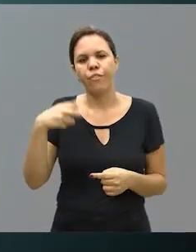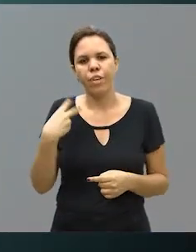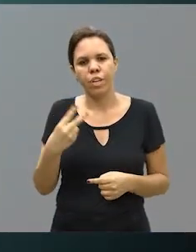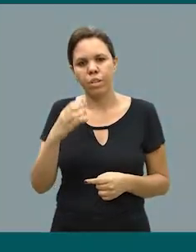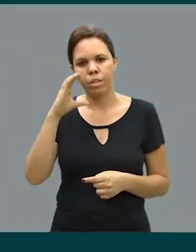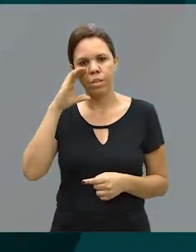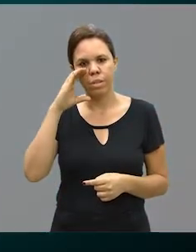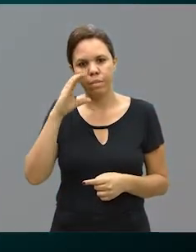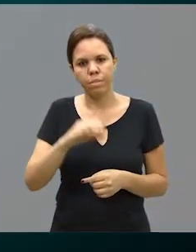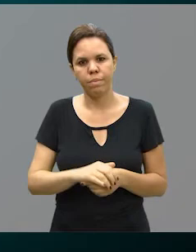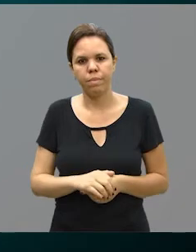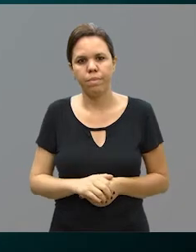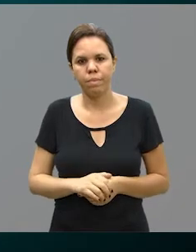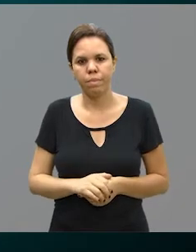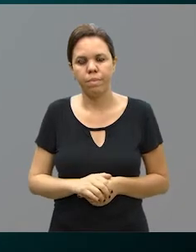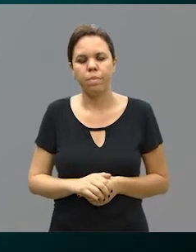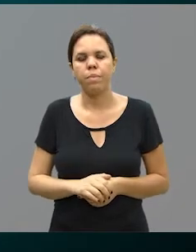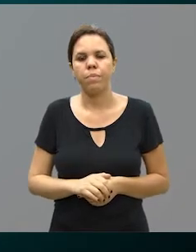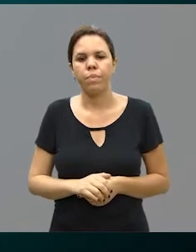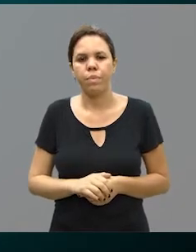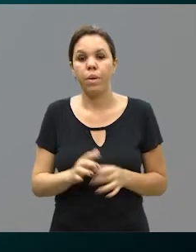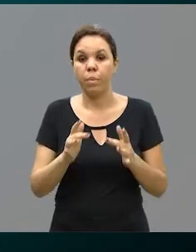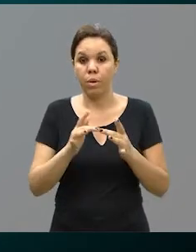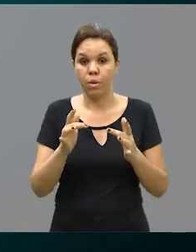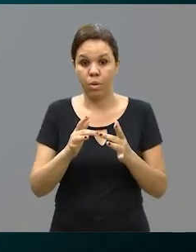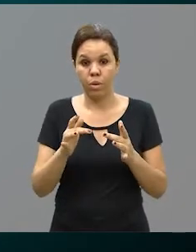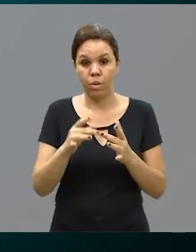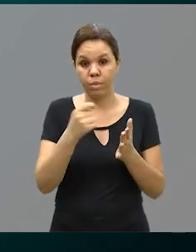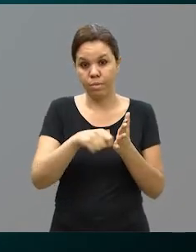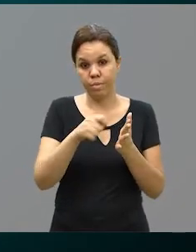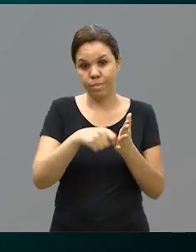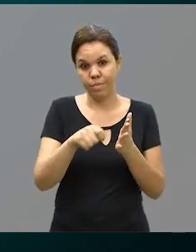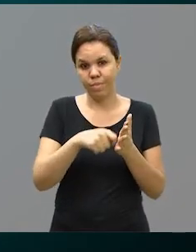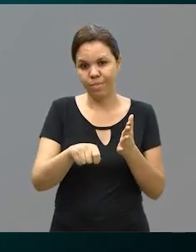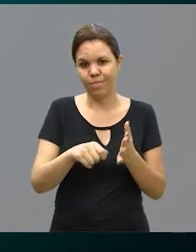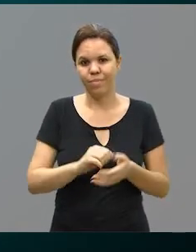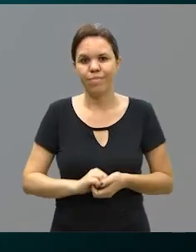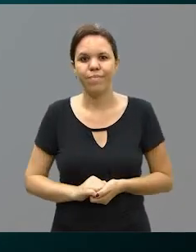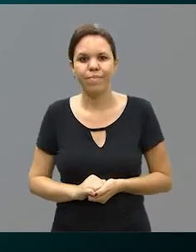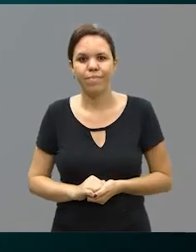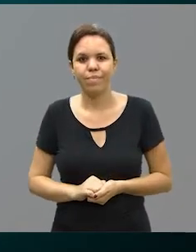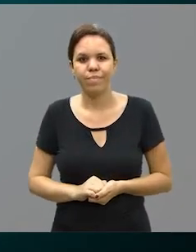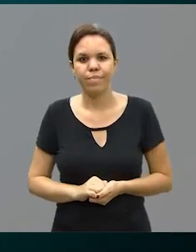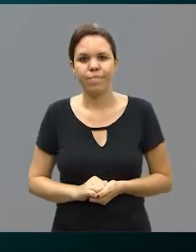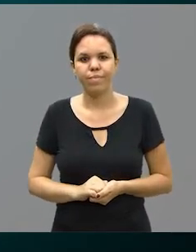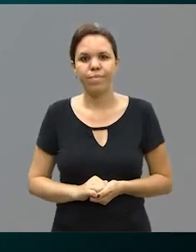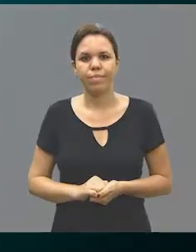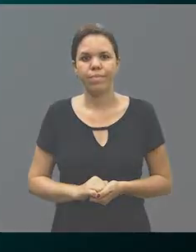PSDB. Para falar com o parlamentar, anote os contatos.